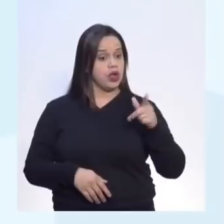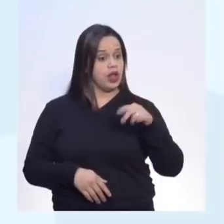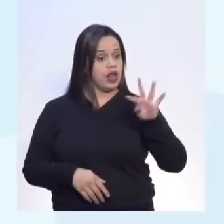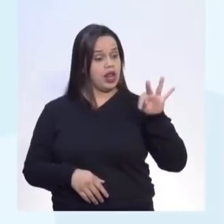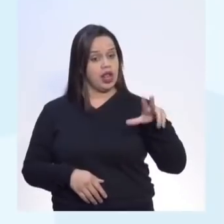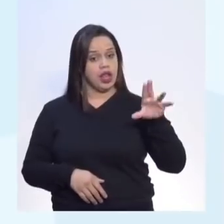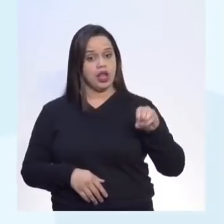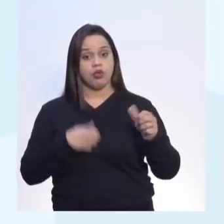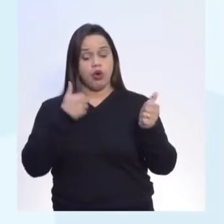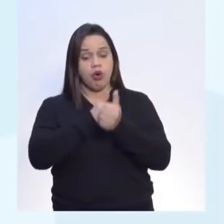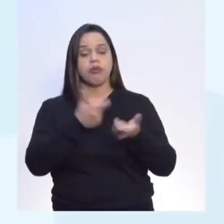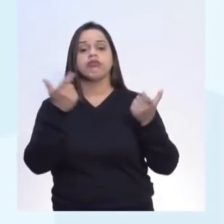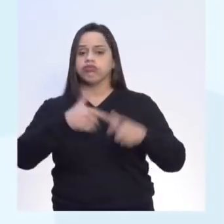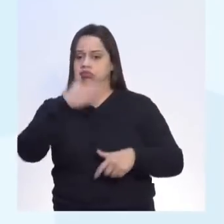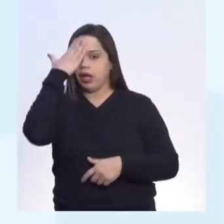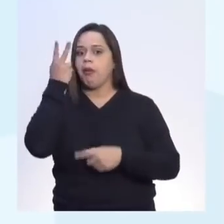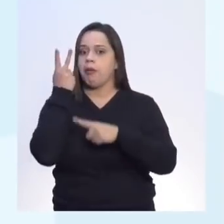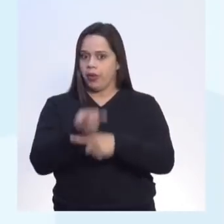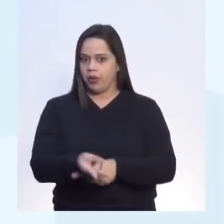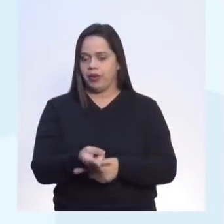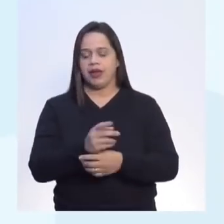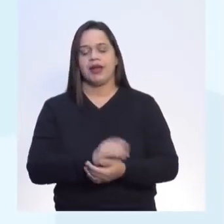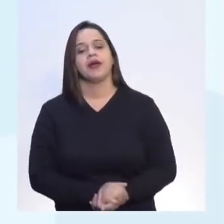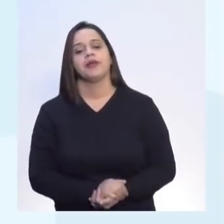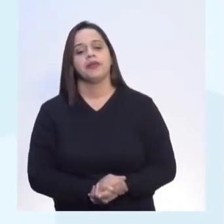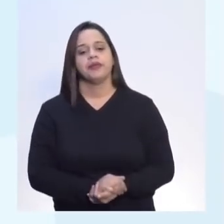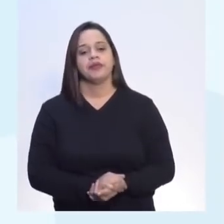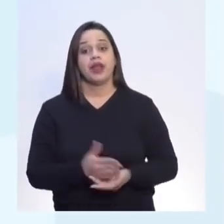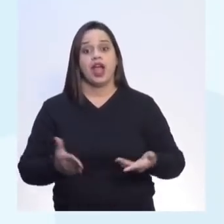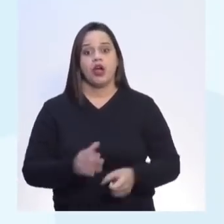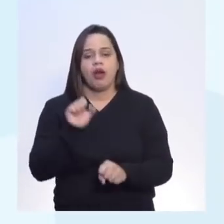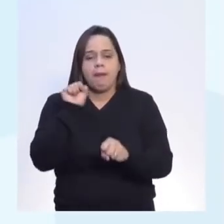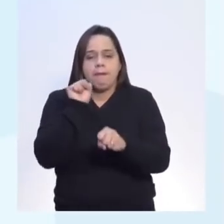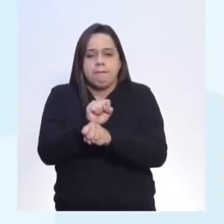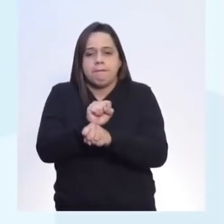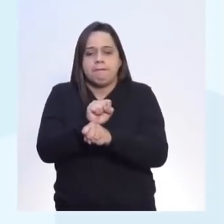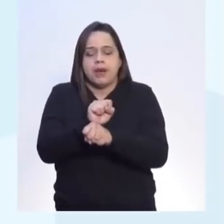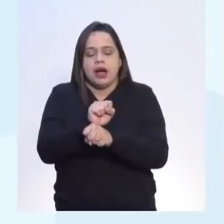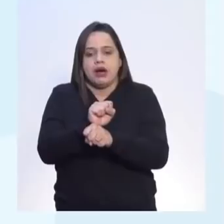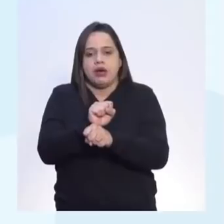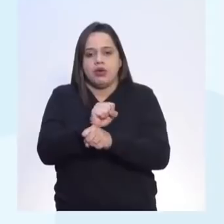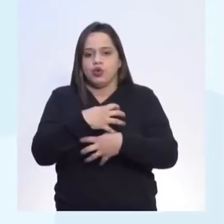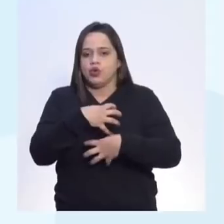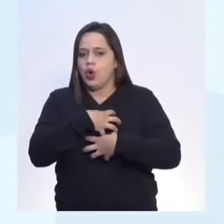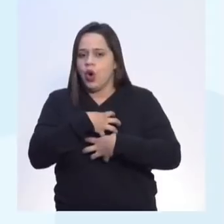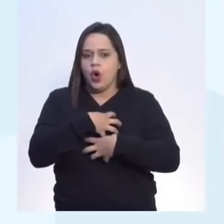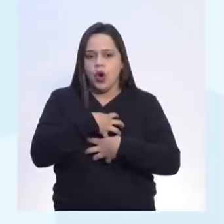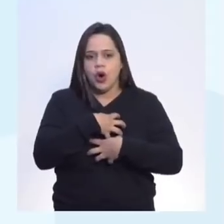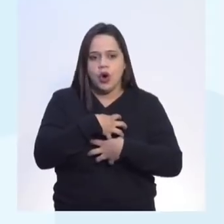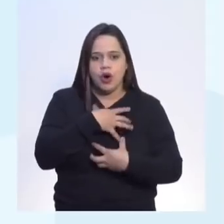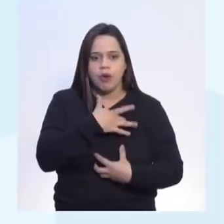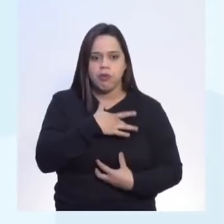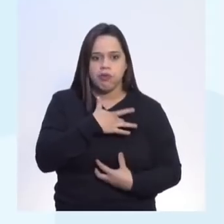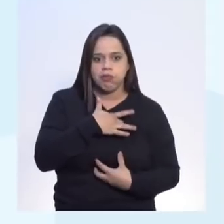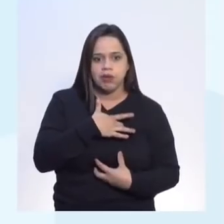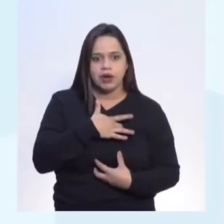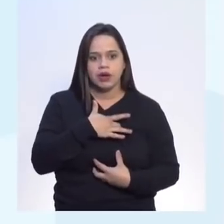saber. Vamos procurá-lo. Aí, pausa dramática. Aí a gente faz alguma referência aqui